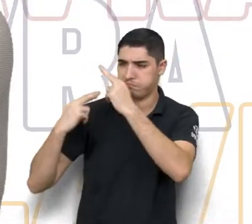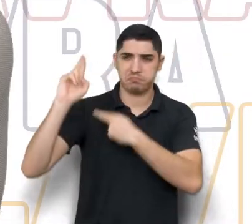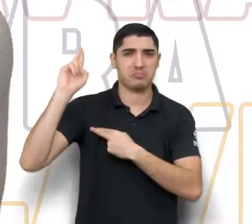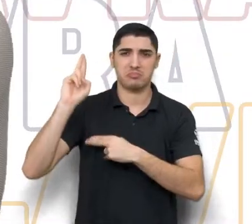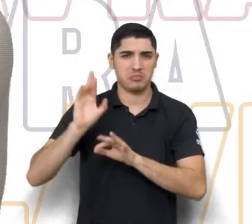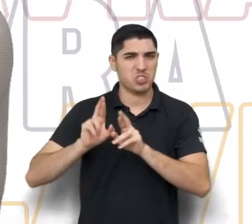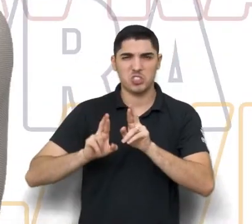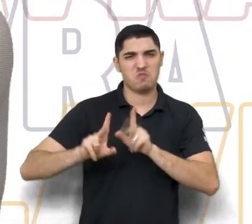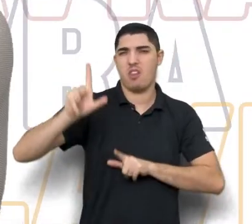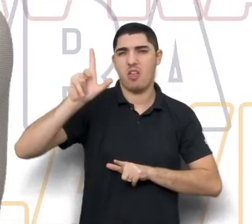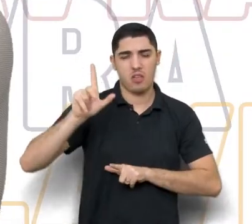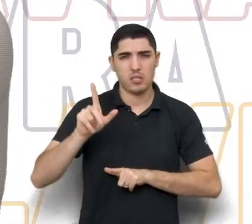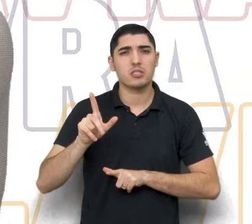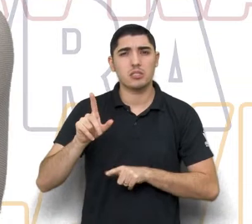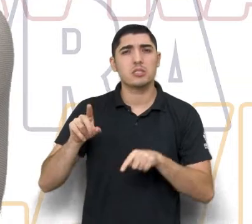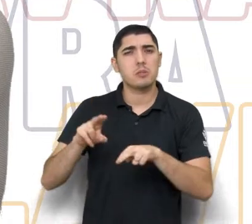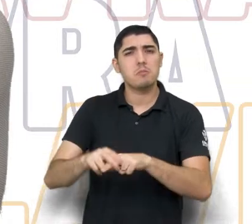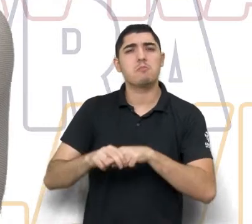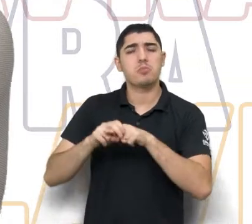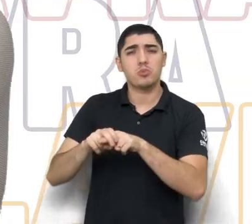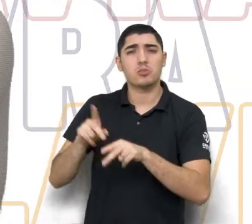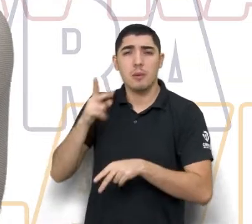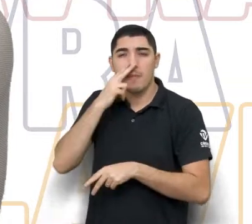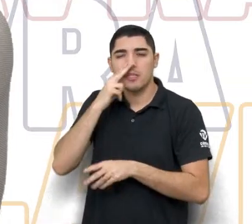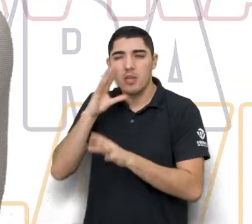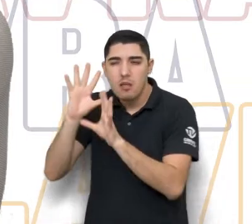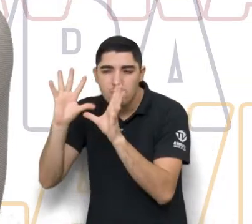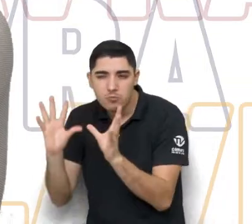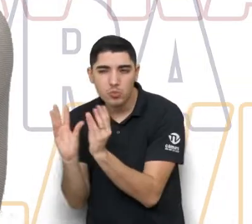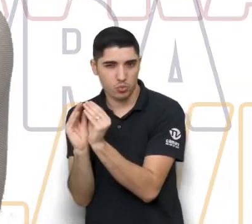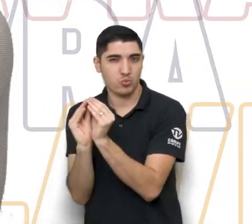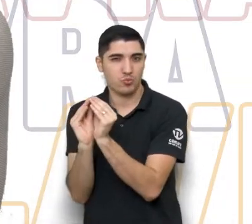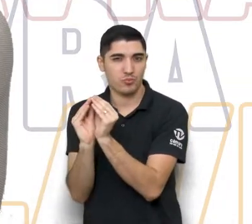poesia transgressora, uma poesia mais enxuta, né?